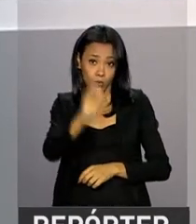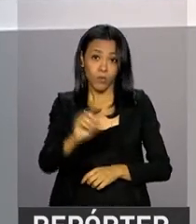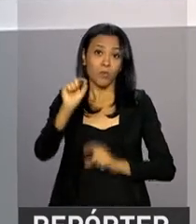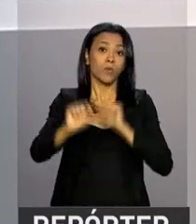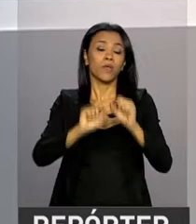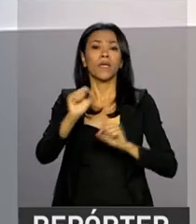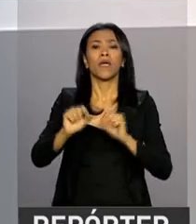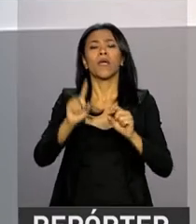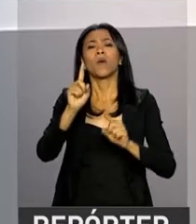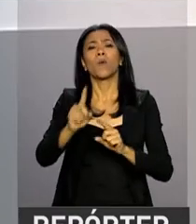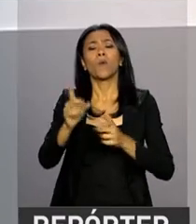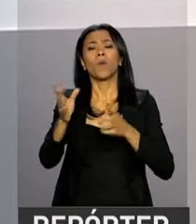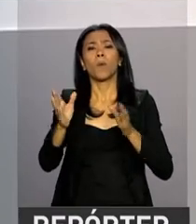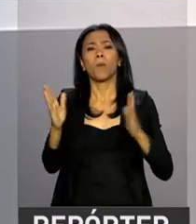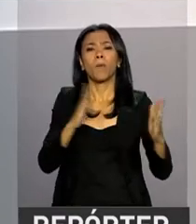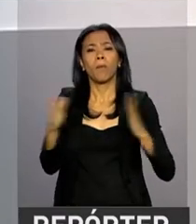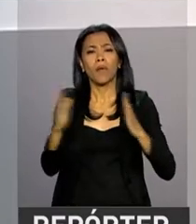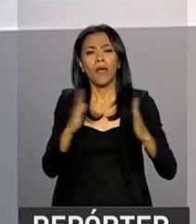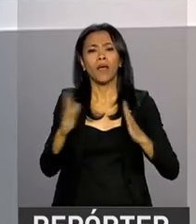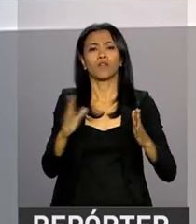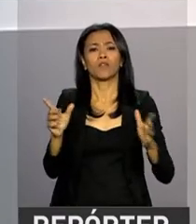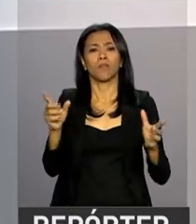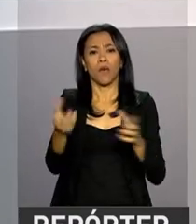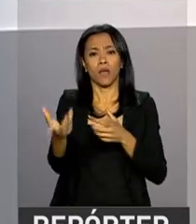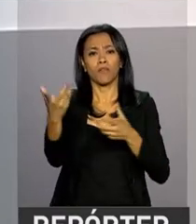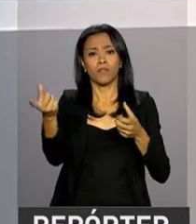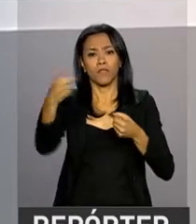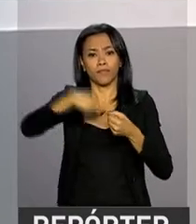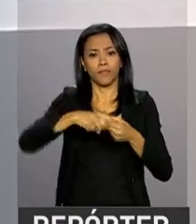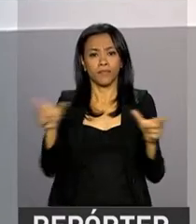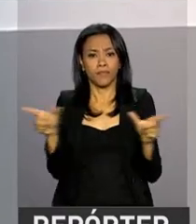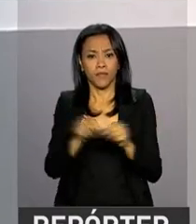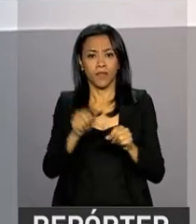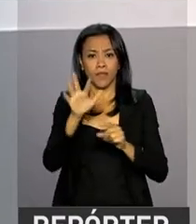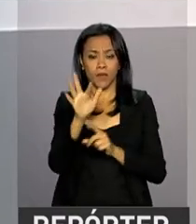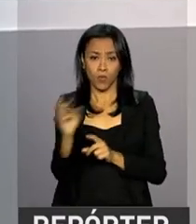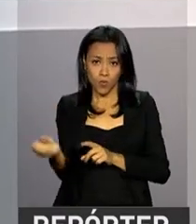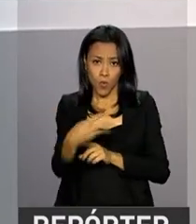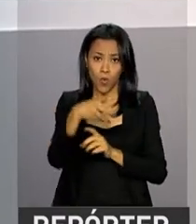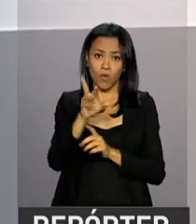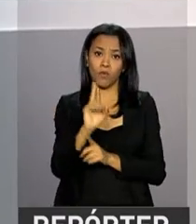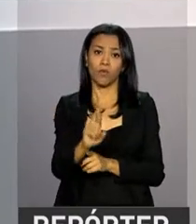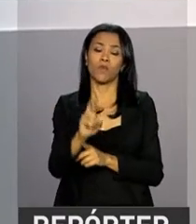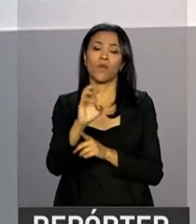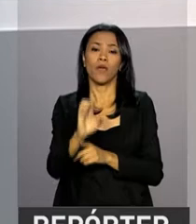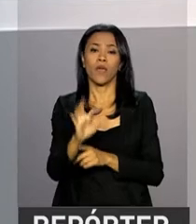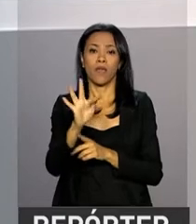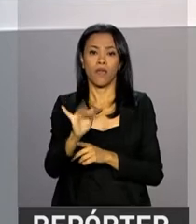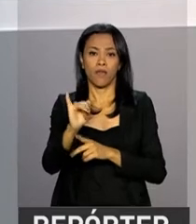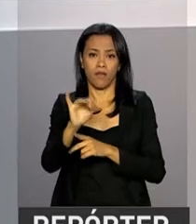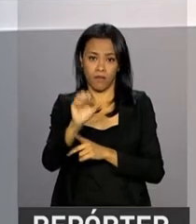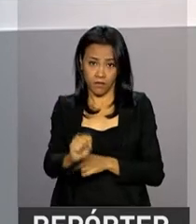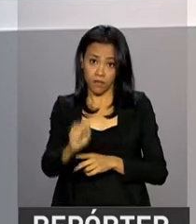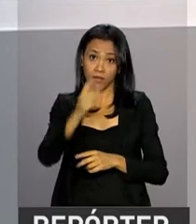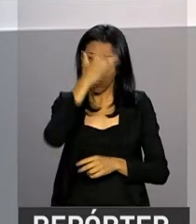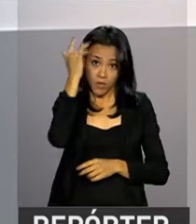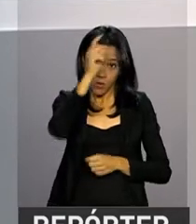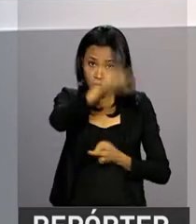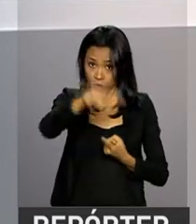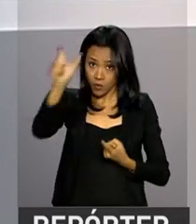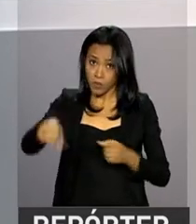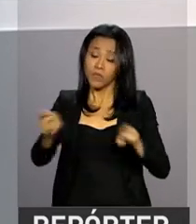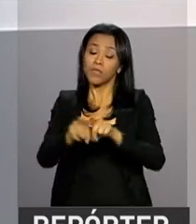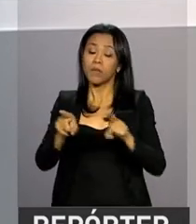especial de regularização tributária mais conhecido como novo refis pessoas físicas e empresas podem aderir ao programa para